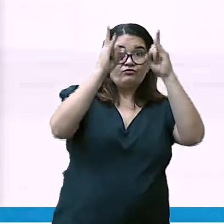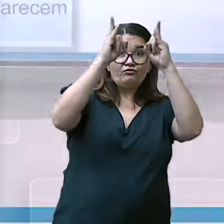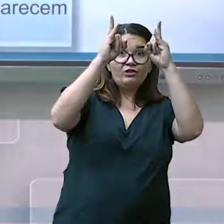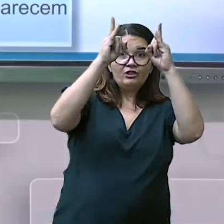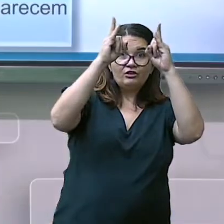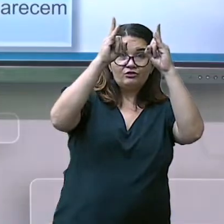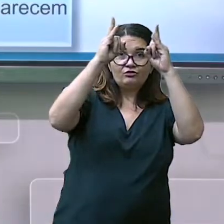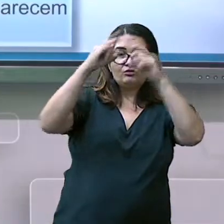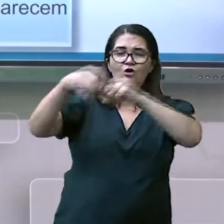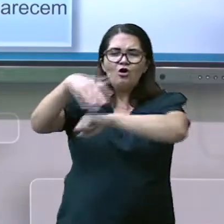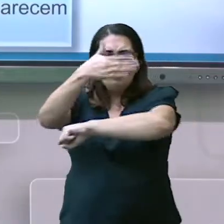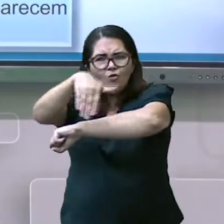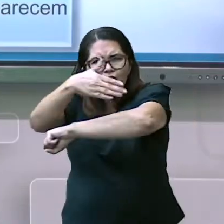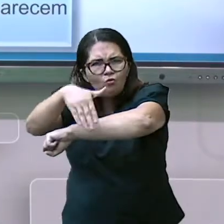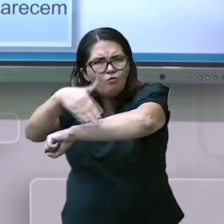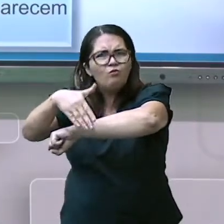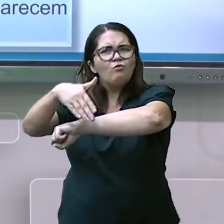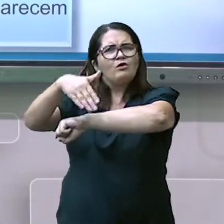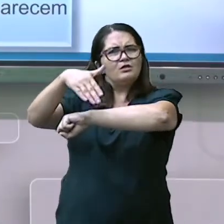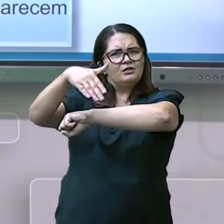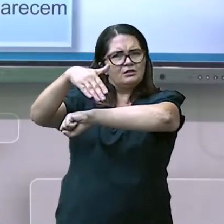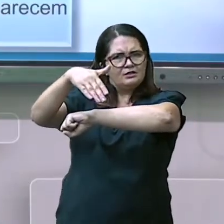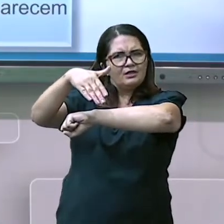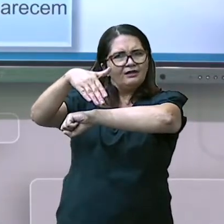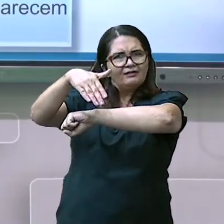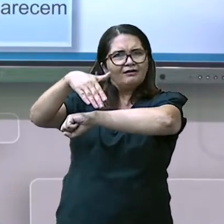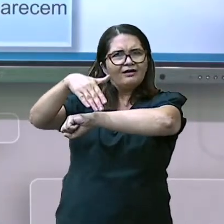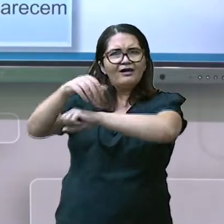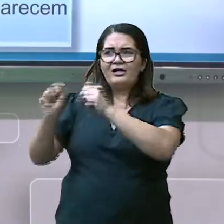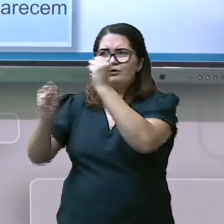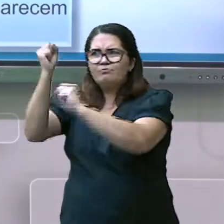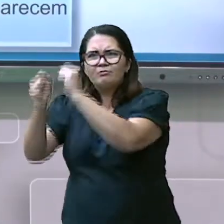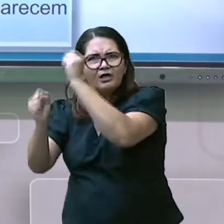naturais parecem ausentes.